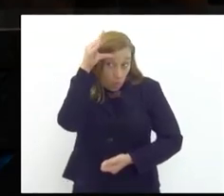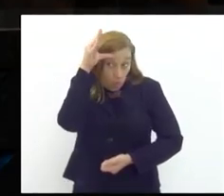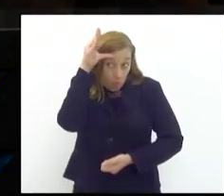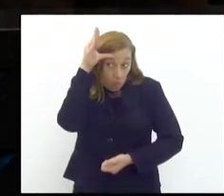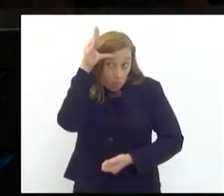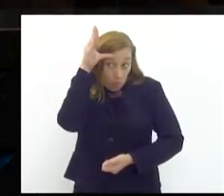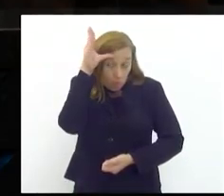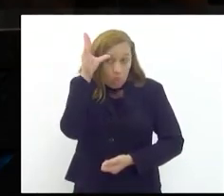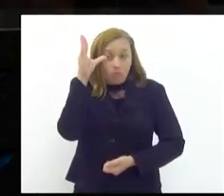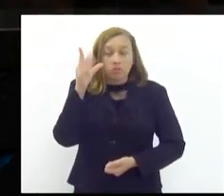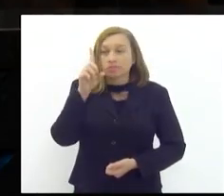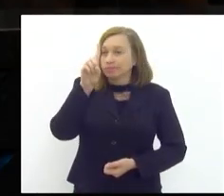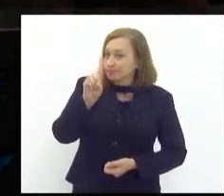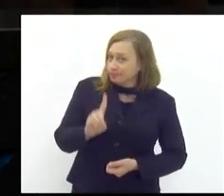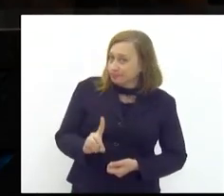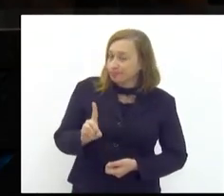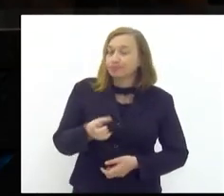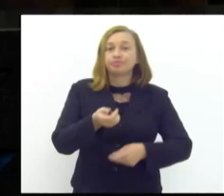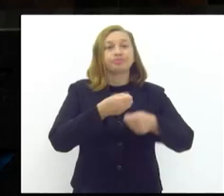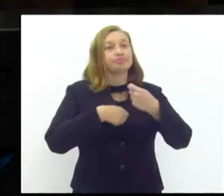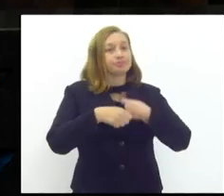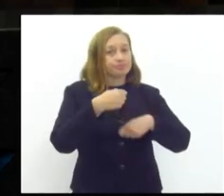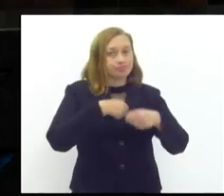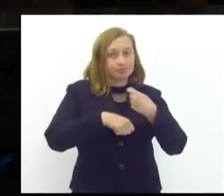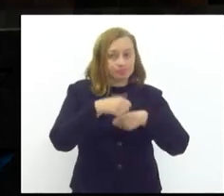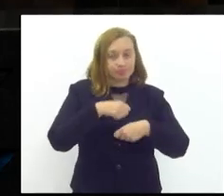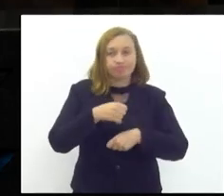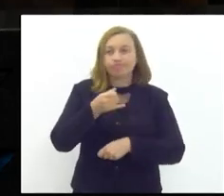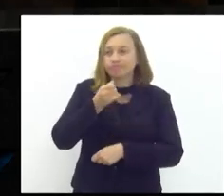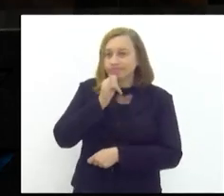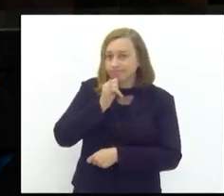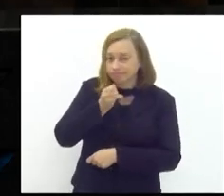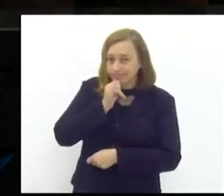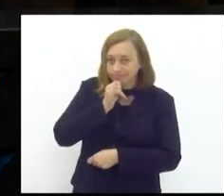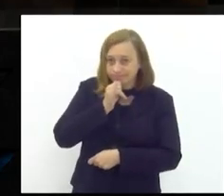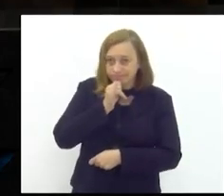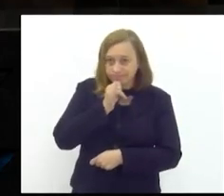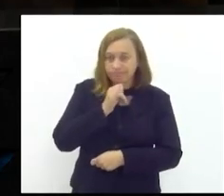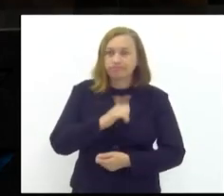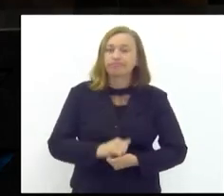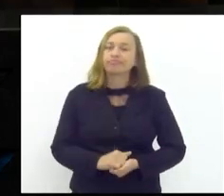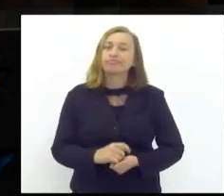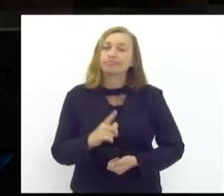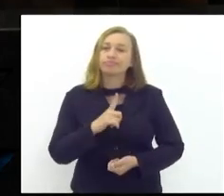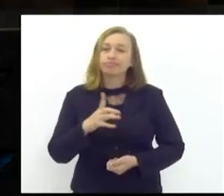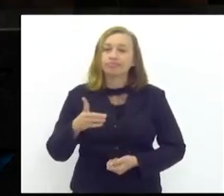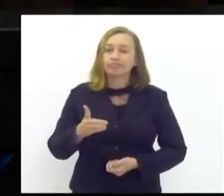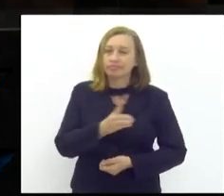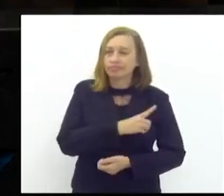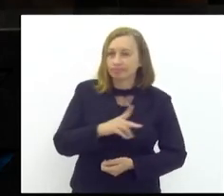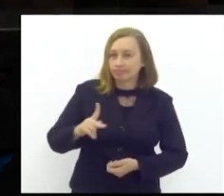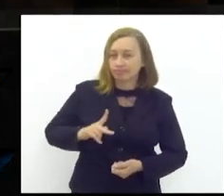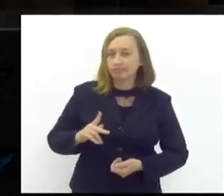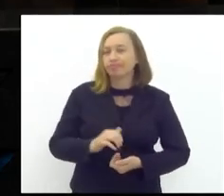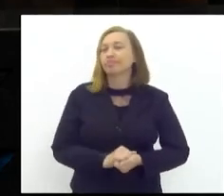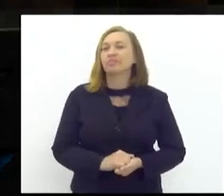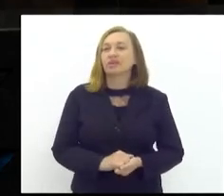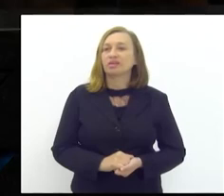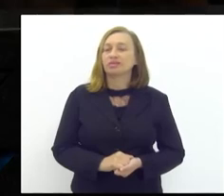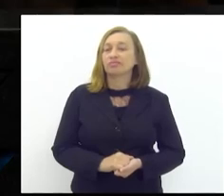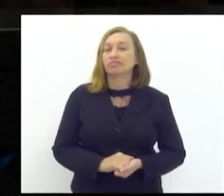sobre Direito Administrativo por exemplo como tem a nossa Defensoria Pública